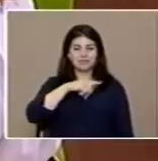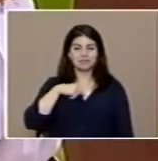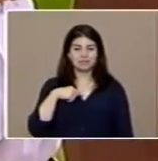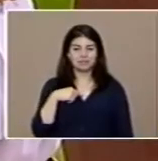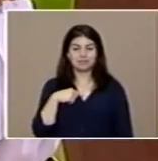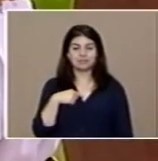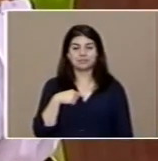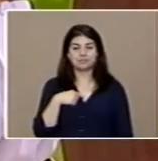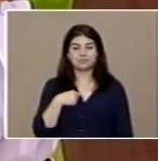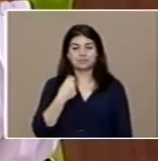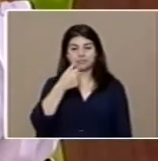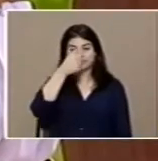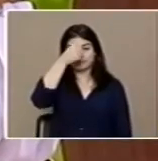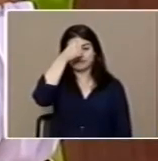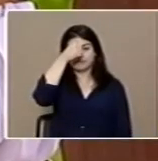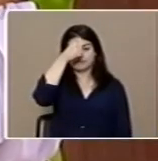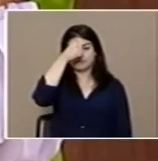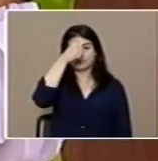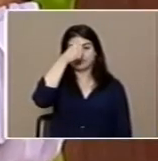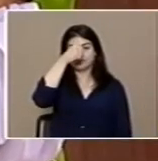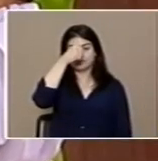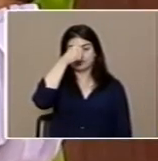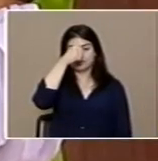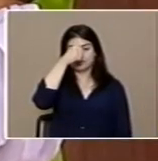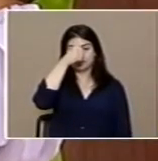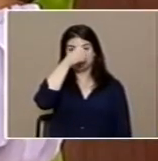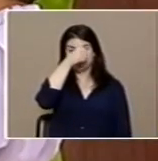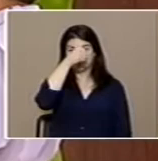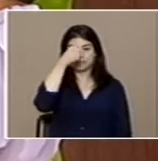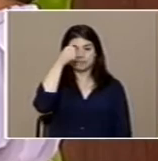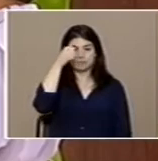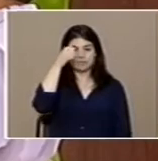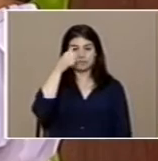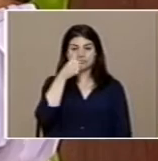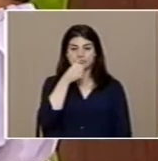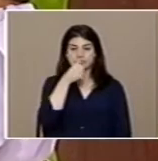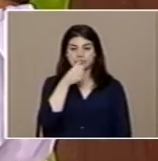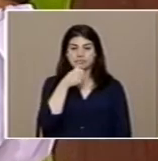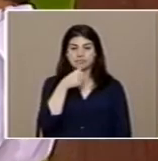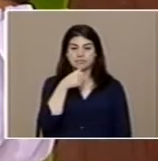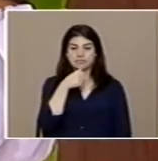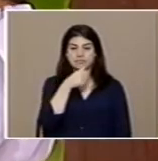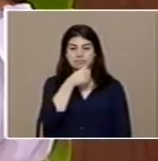evangelho de Nosso Senhor Jesus Cristo segundo São Marcos